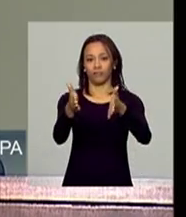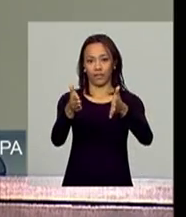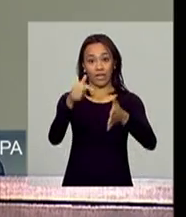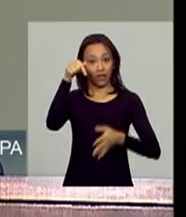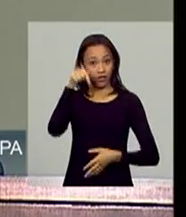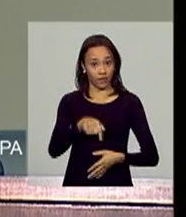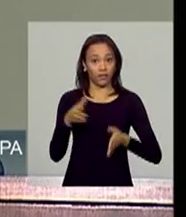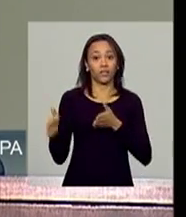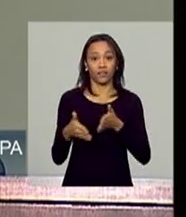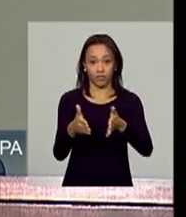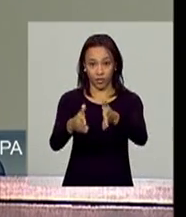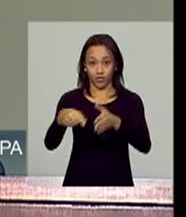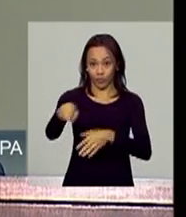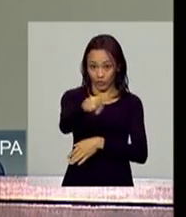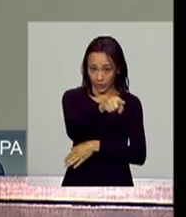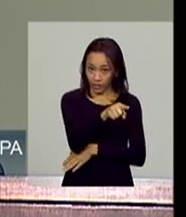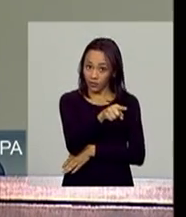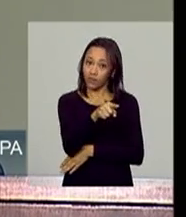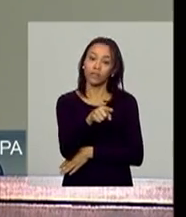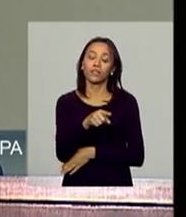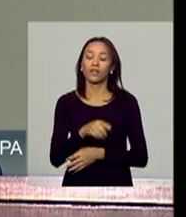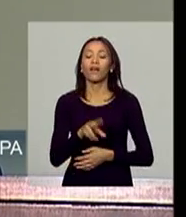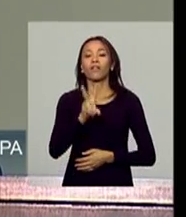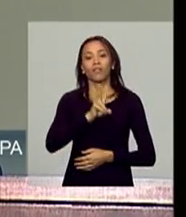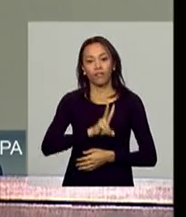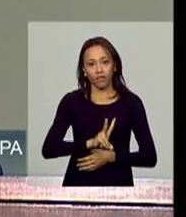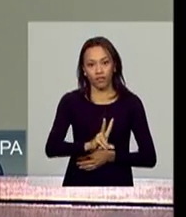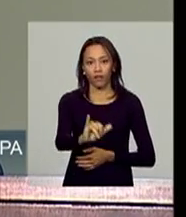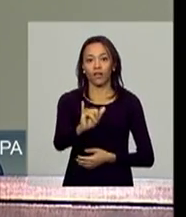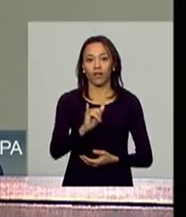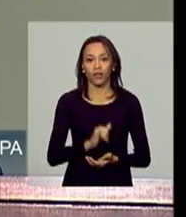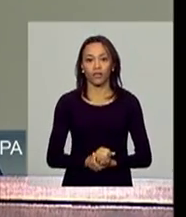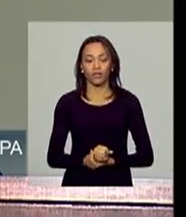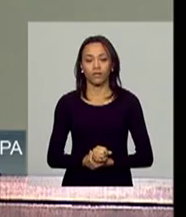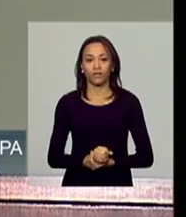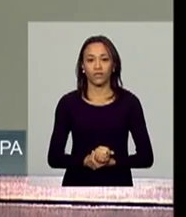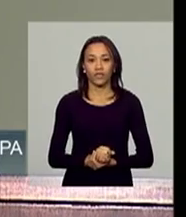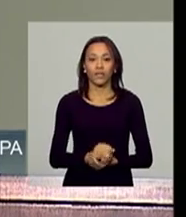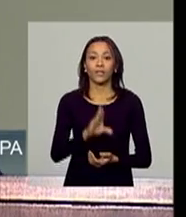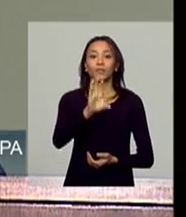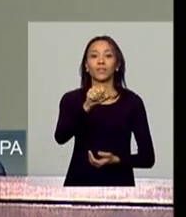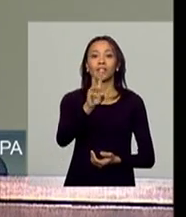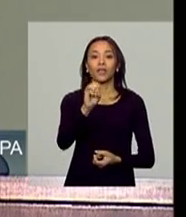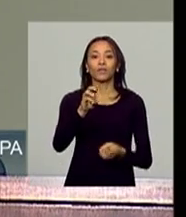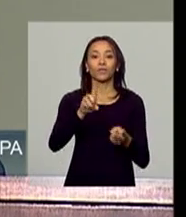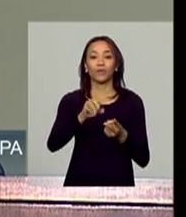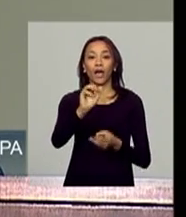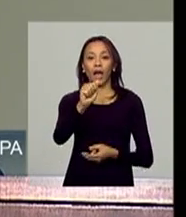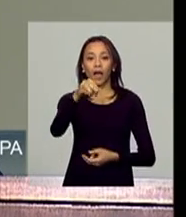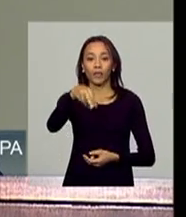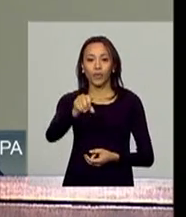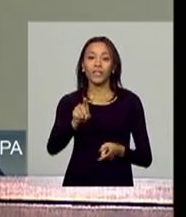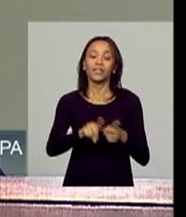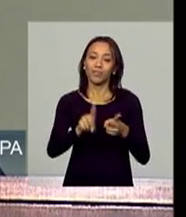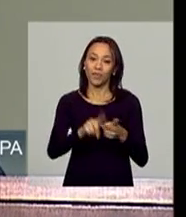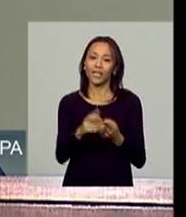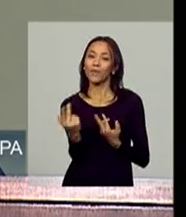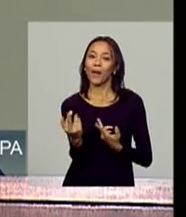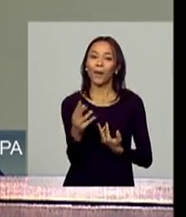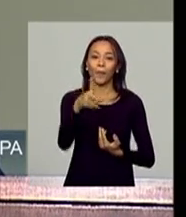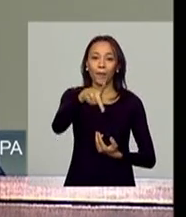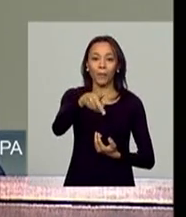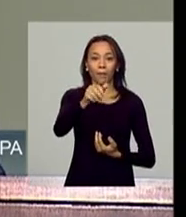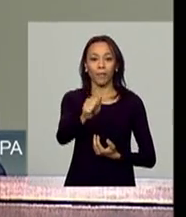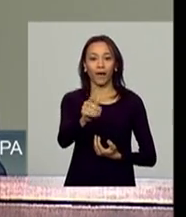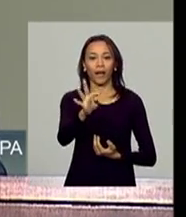Neste caminho, vocês serão os Celso Amorim e os patriotas do futuro.